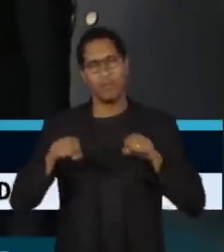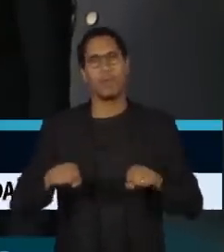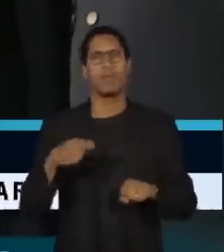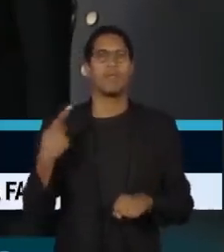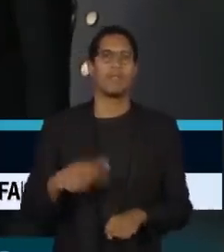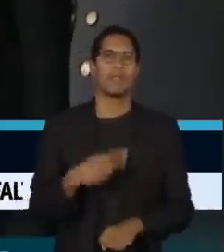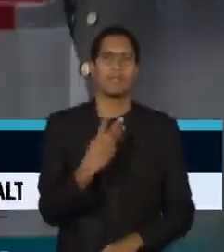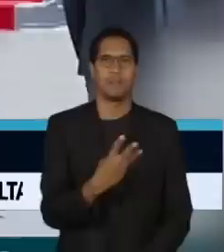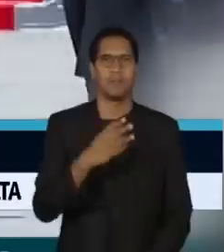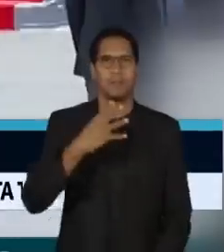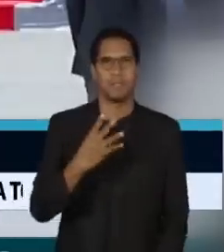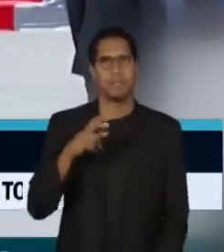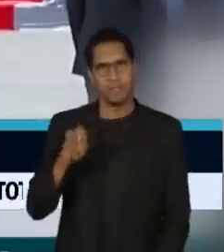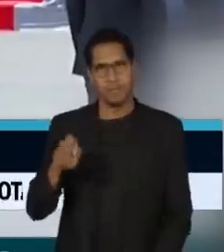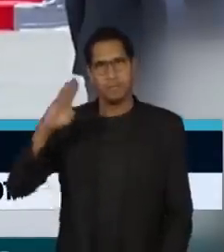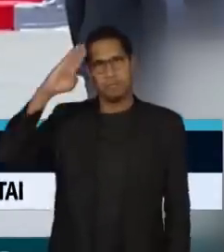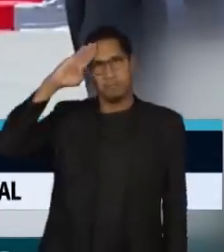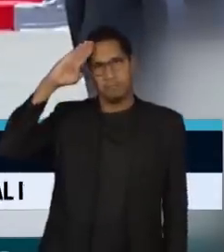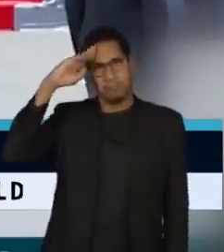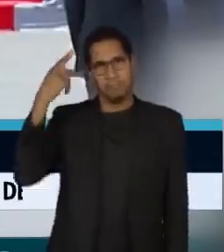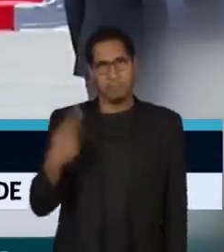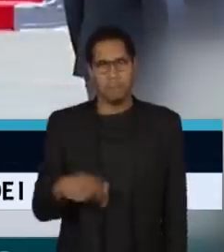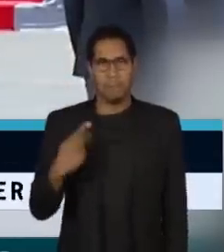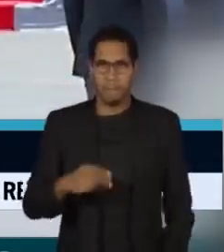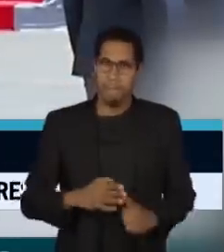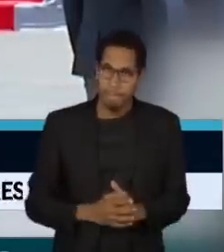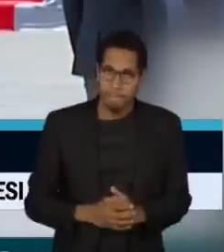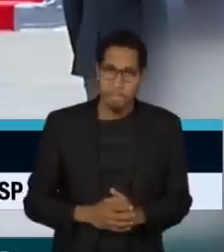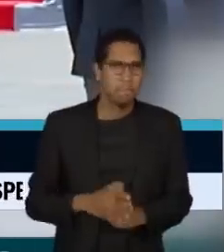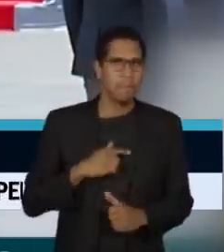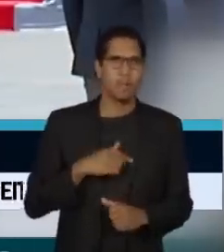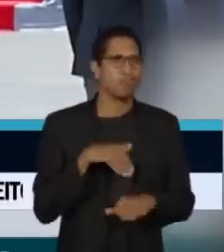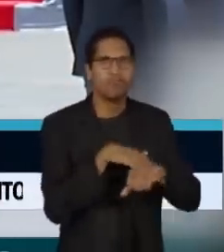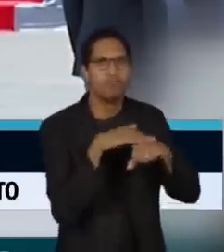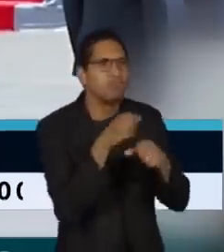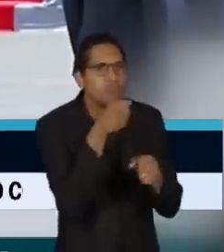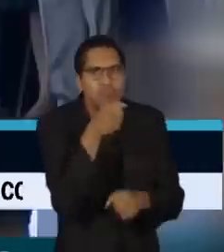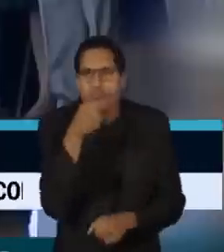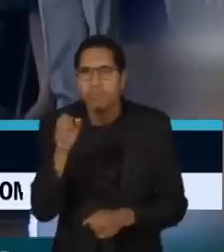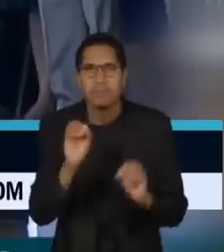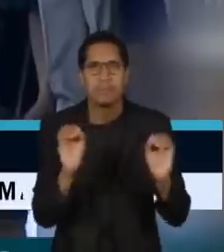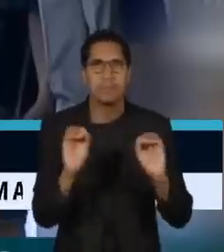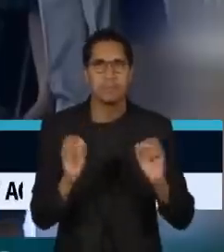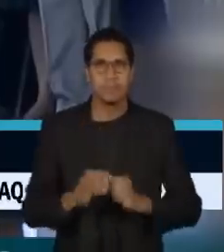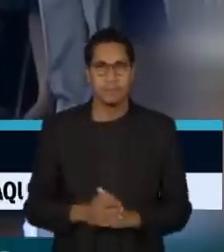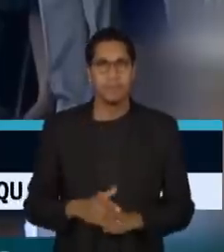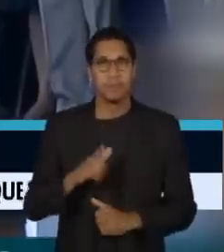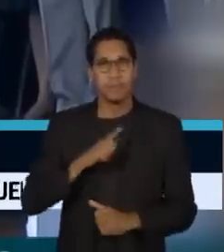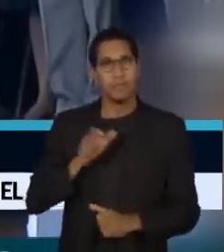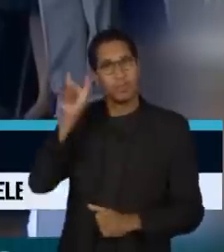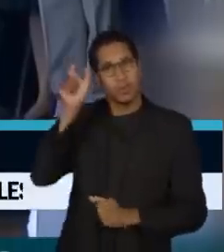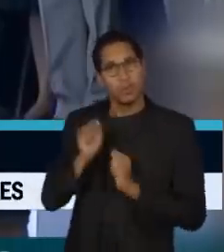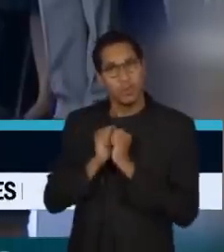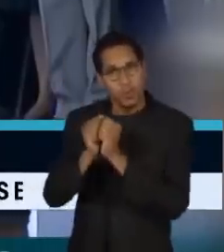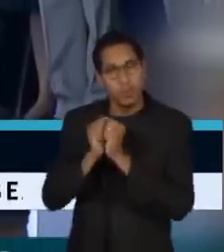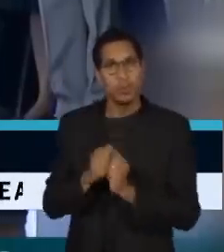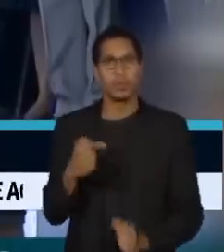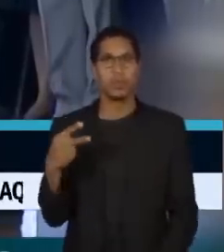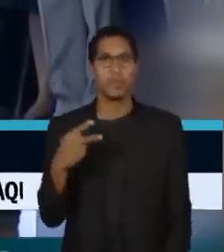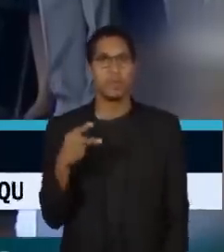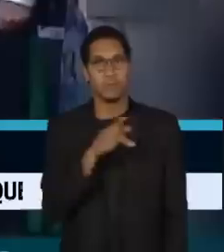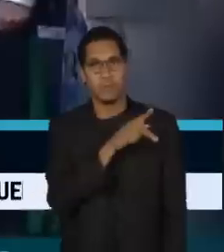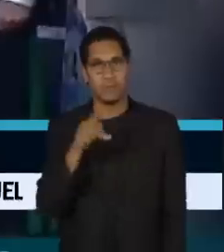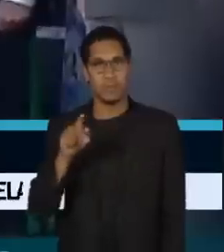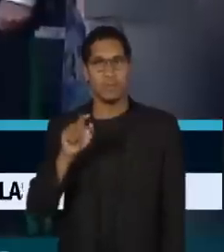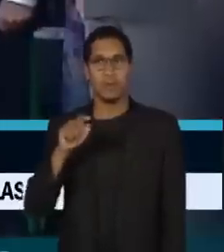aspirantes a oficial do Exército, mas não discursou e nem falou com a imprensa. Ele estava acompanhado do vice-presidente Hamilton Mourão e